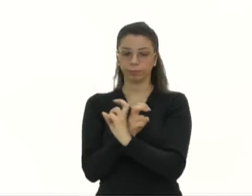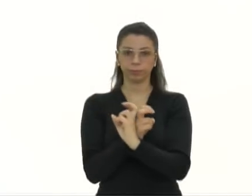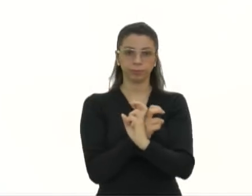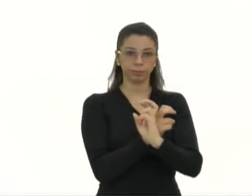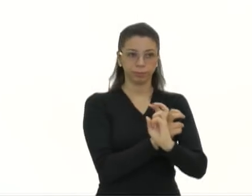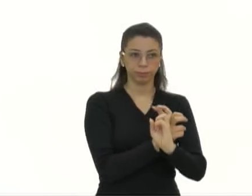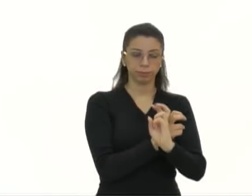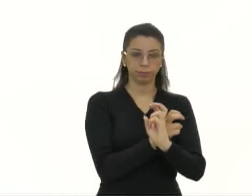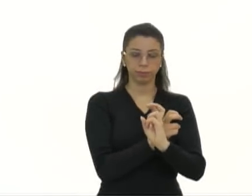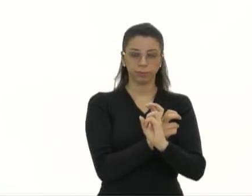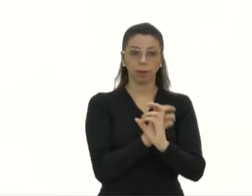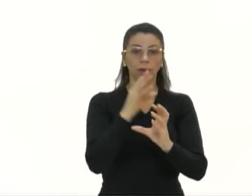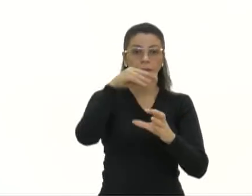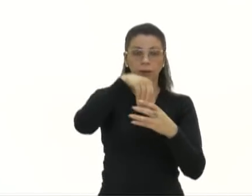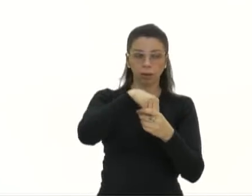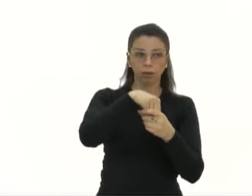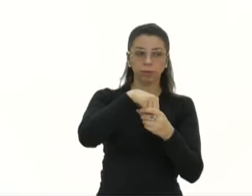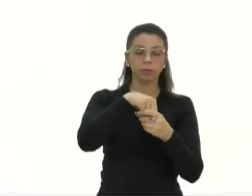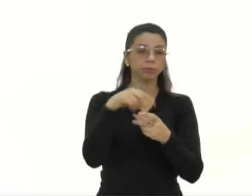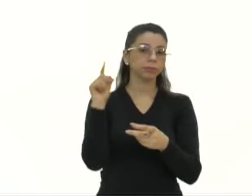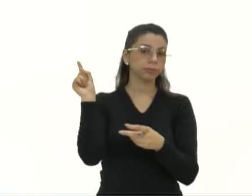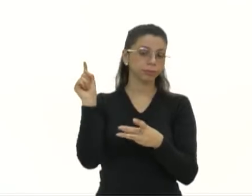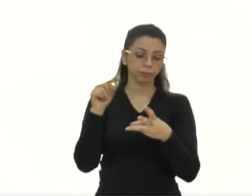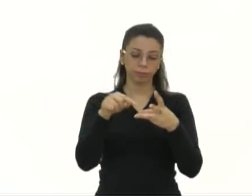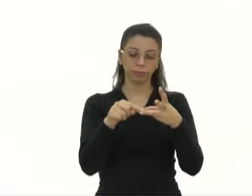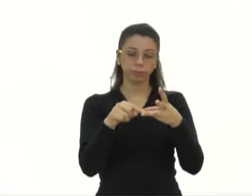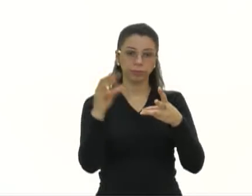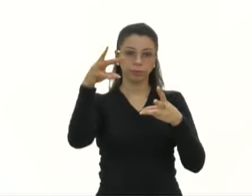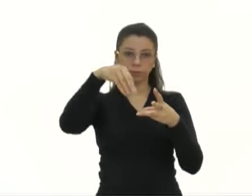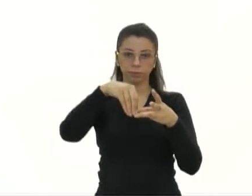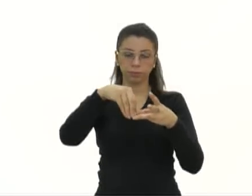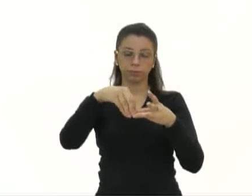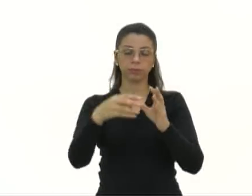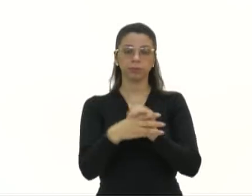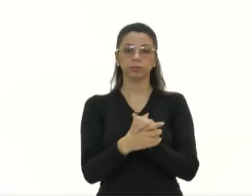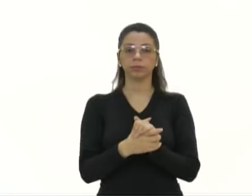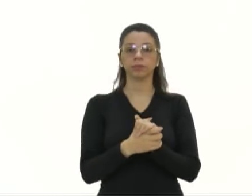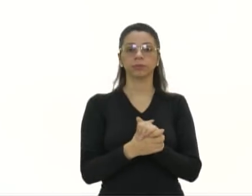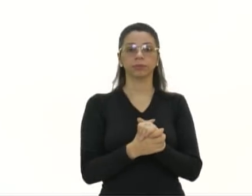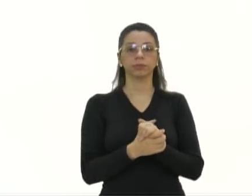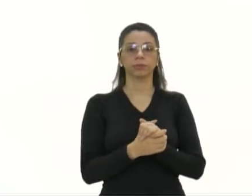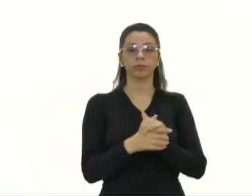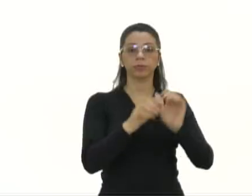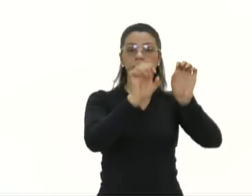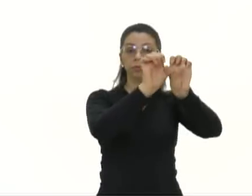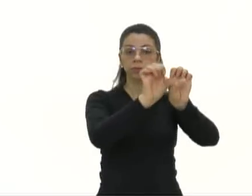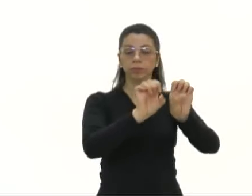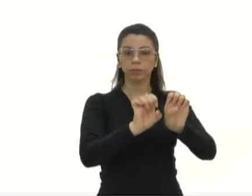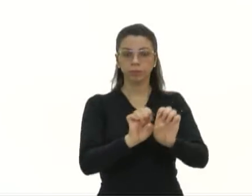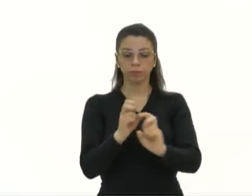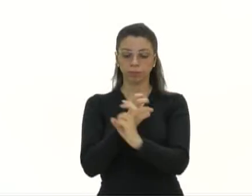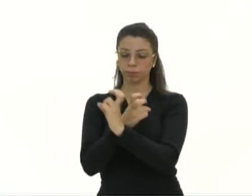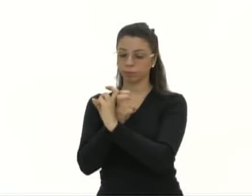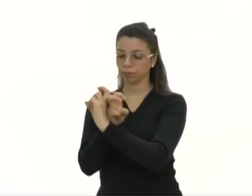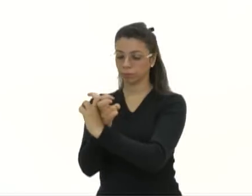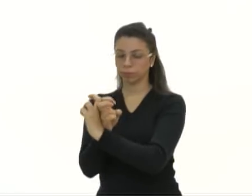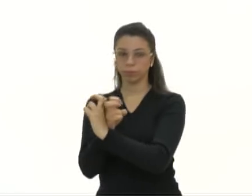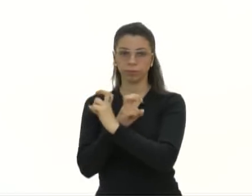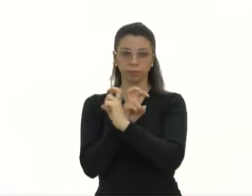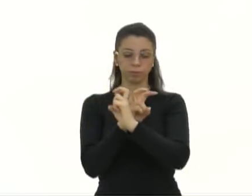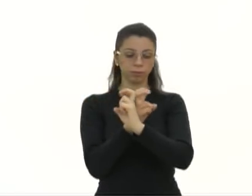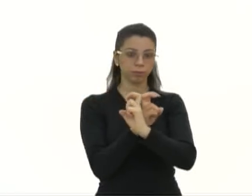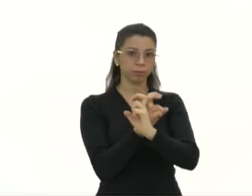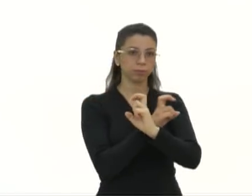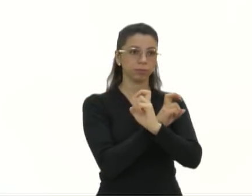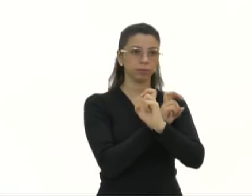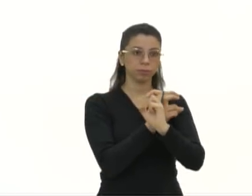parte interna, que está aqui. Então, a estrutura dos ossos, né, transmitem as vibrações pela